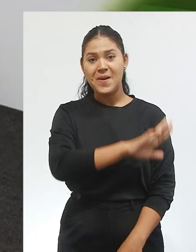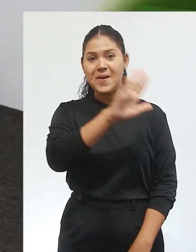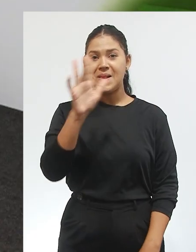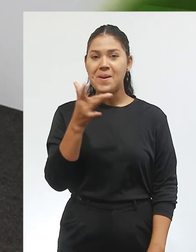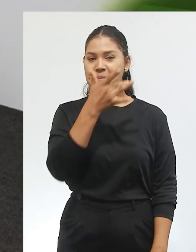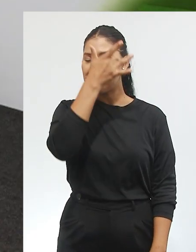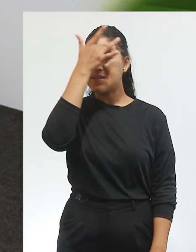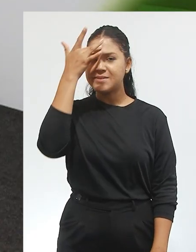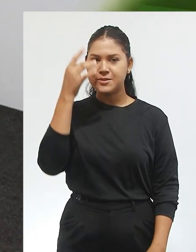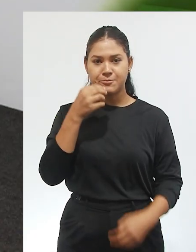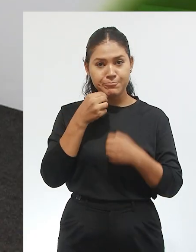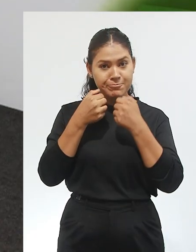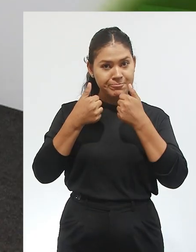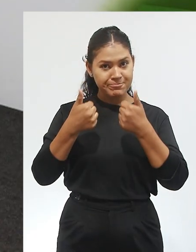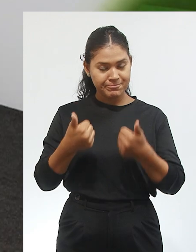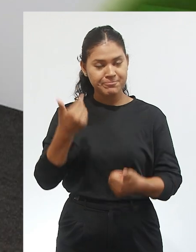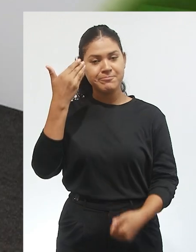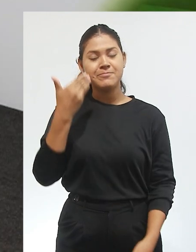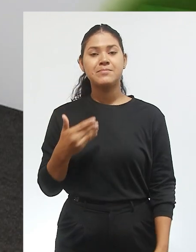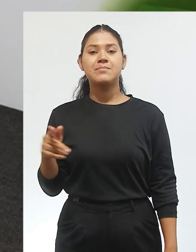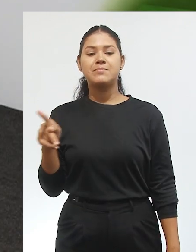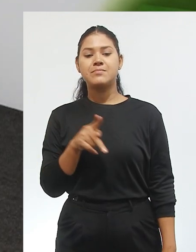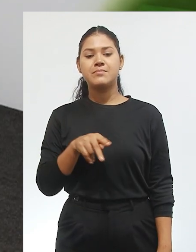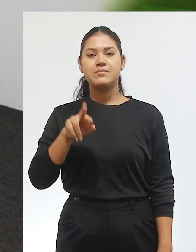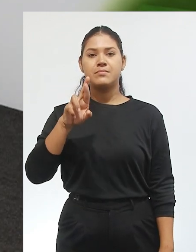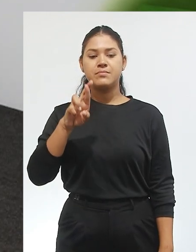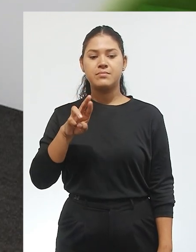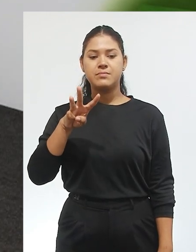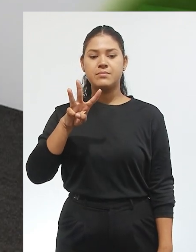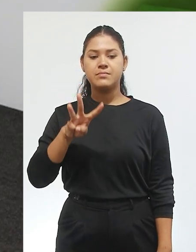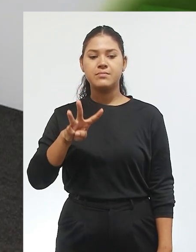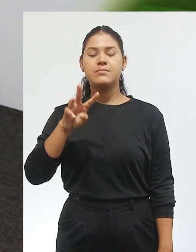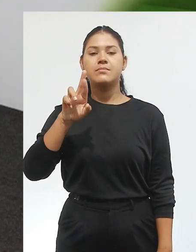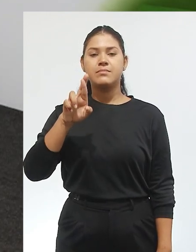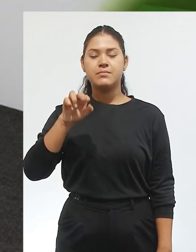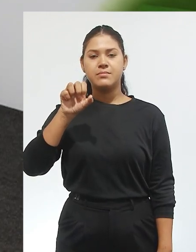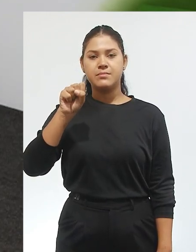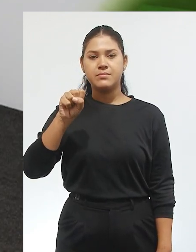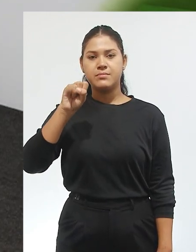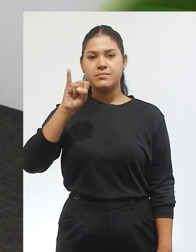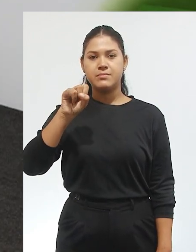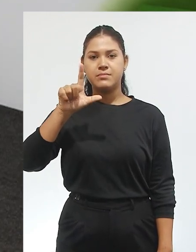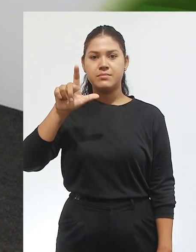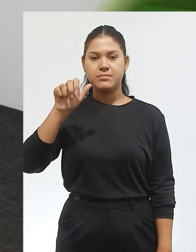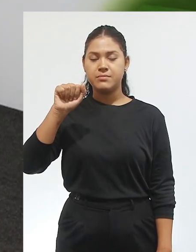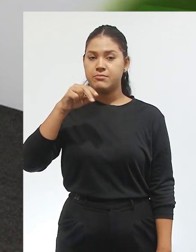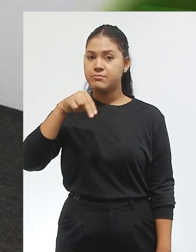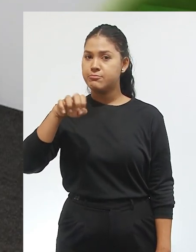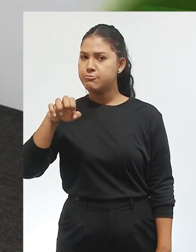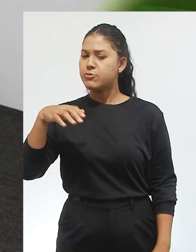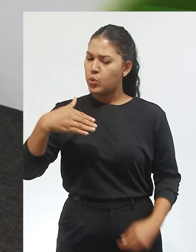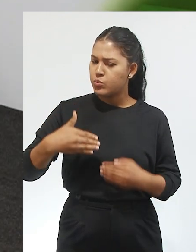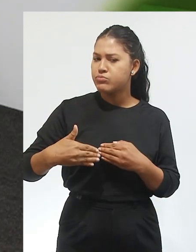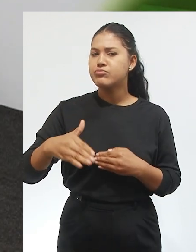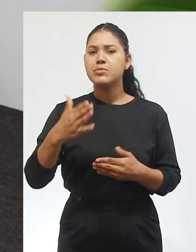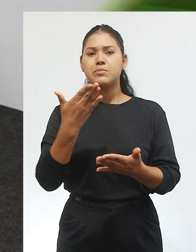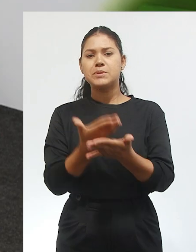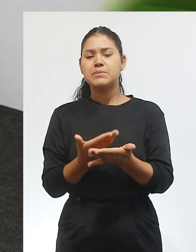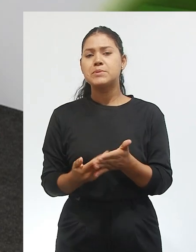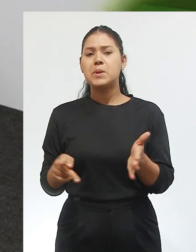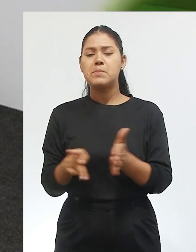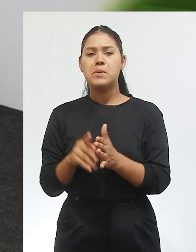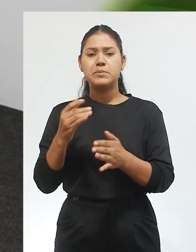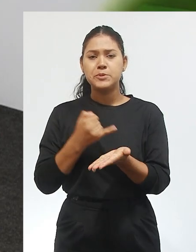Olá, galerinha, tudo bem? Eu sou a professora Rusilane e nós vamos dar continuidade à disciplina de Introdução